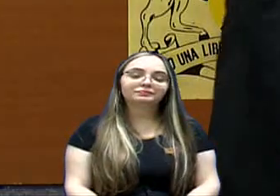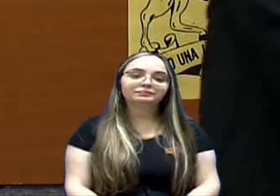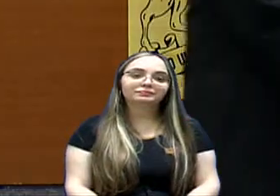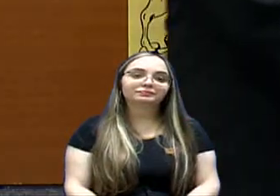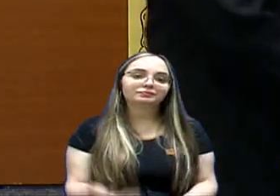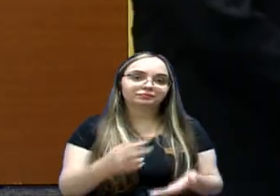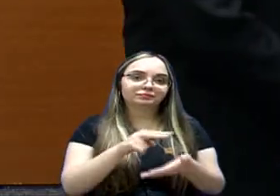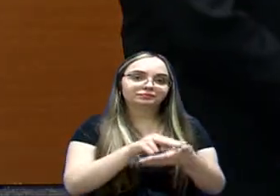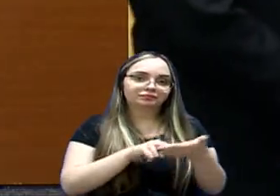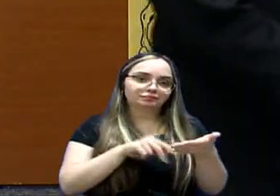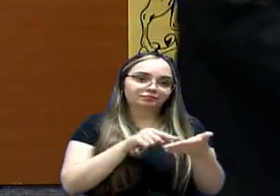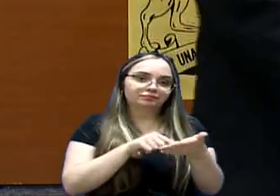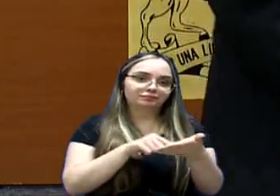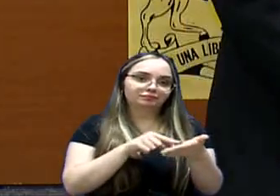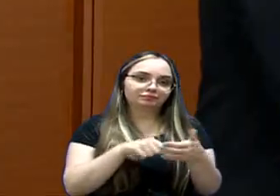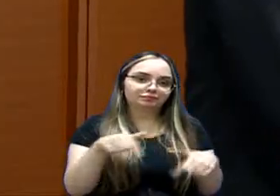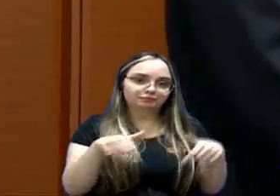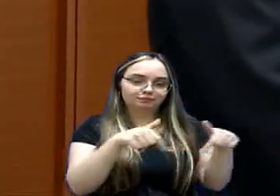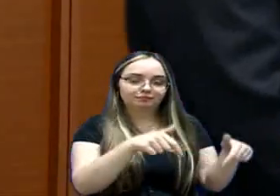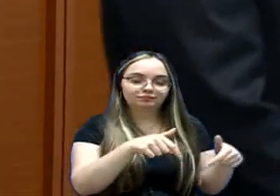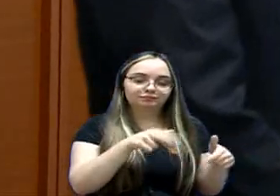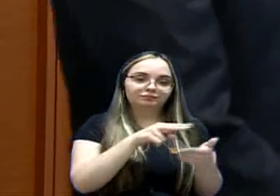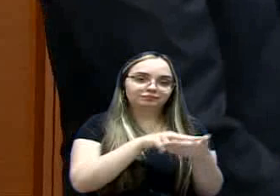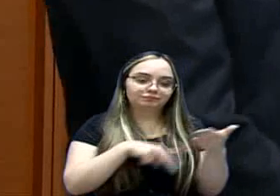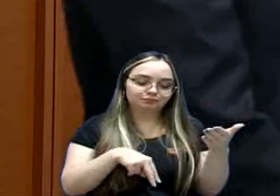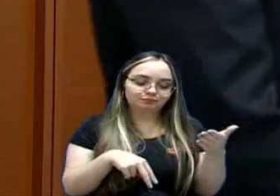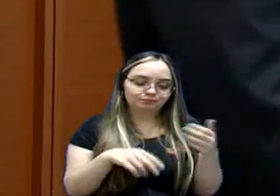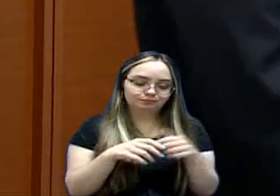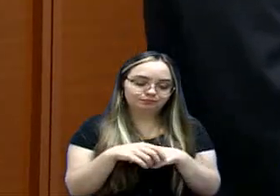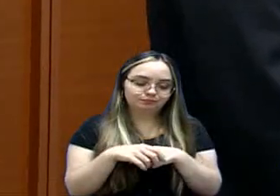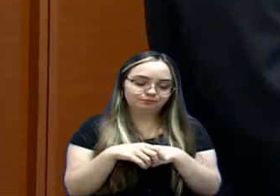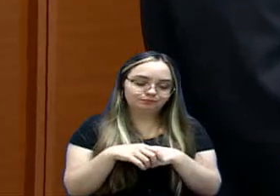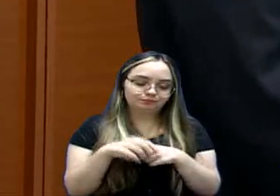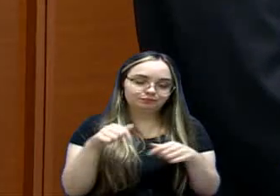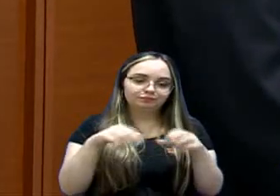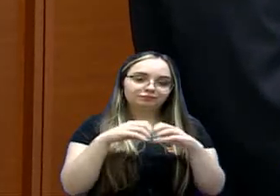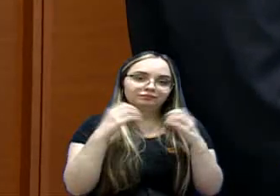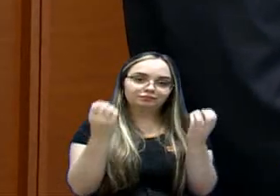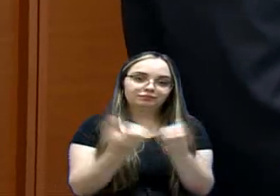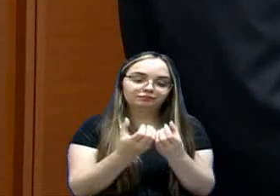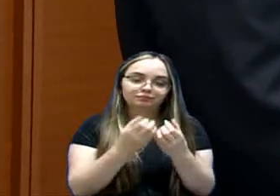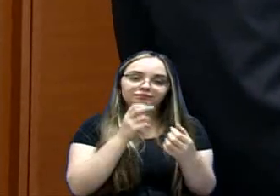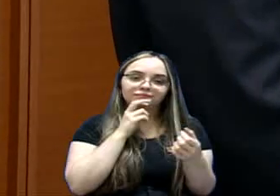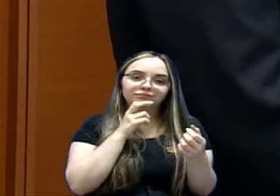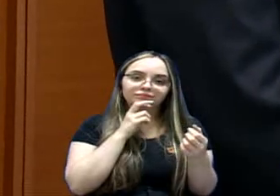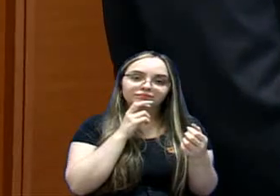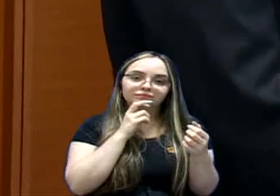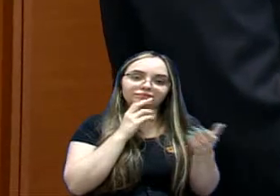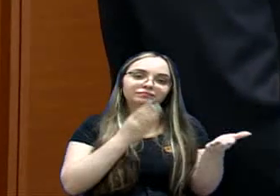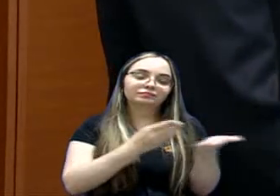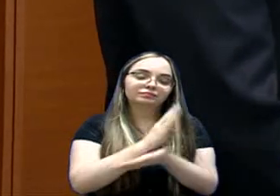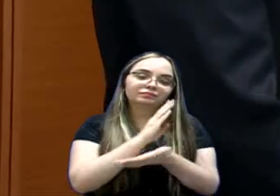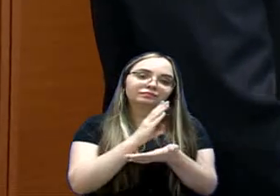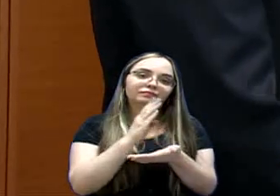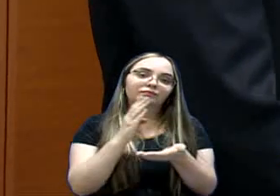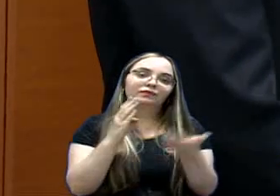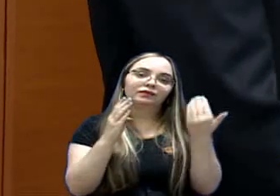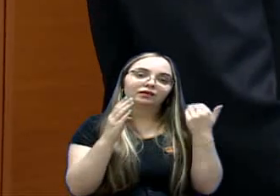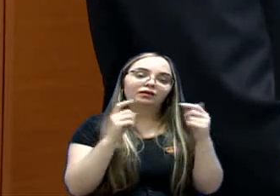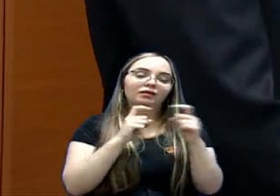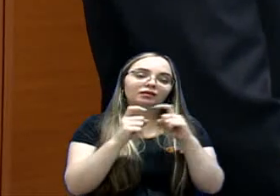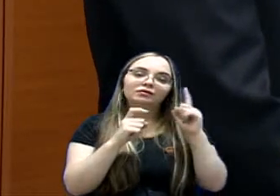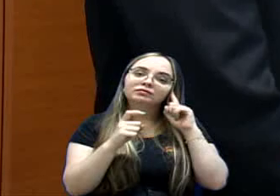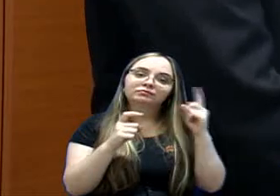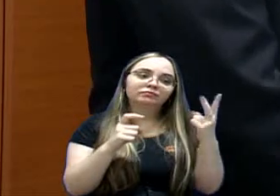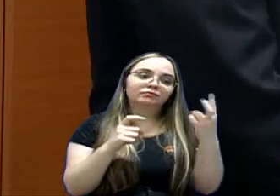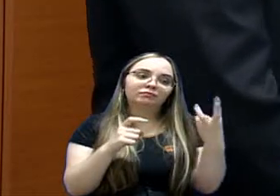Fazer a leitura aqui do voto de congratulações. A Câmara Municipal de Sorocaba, conforme aprovado em sua reunião